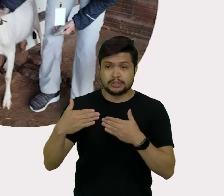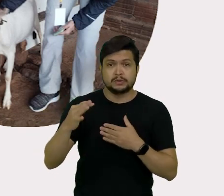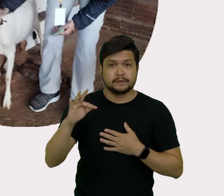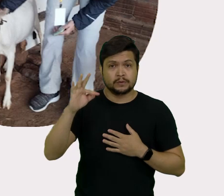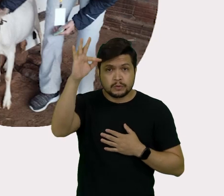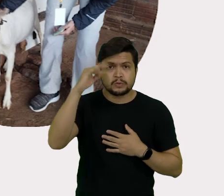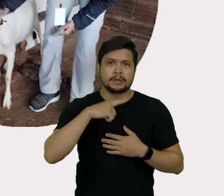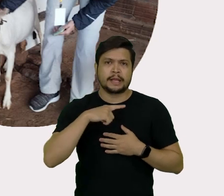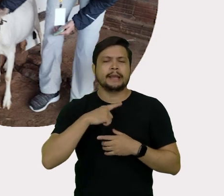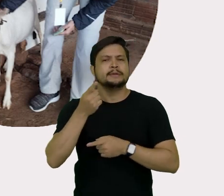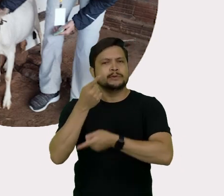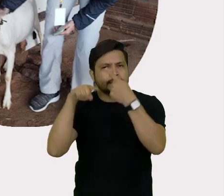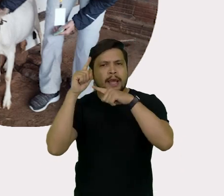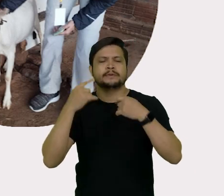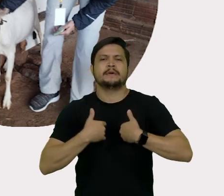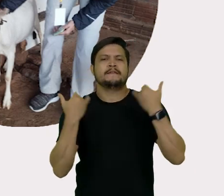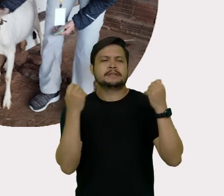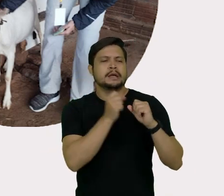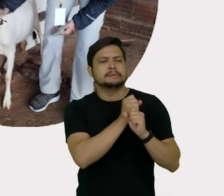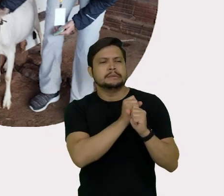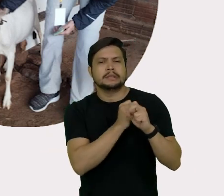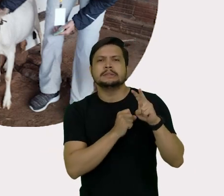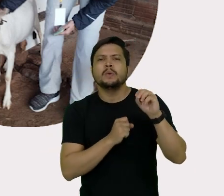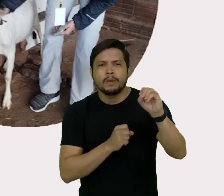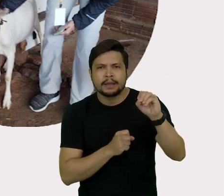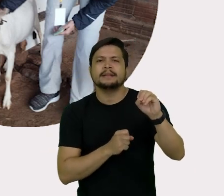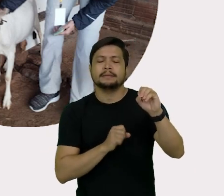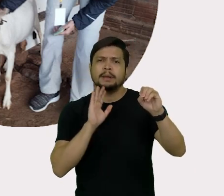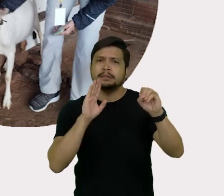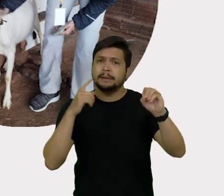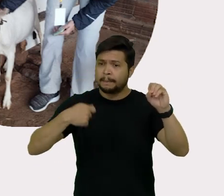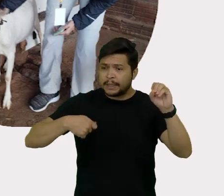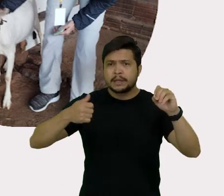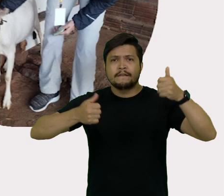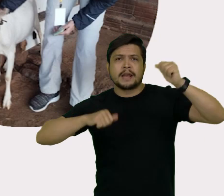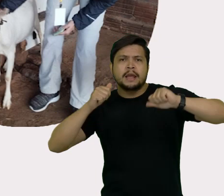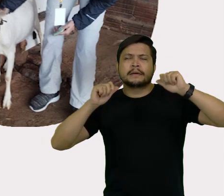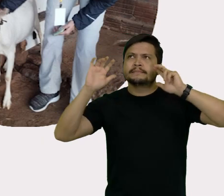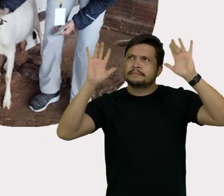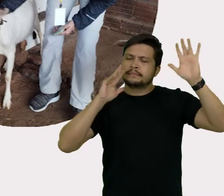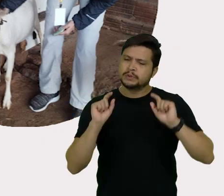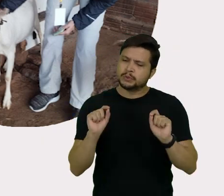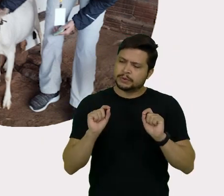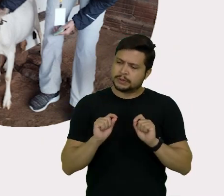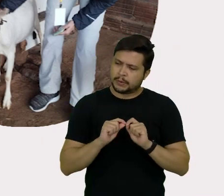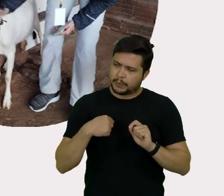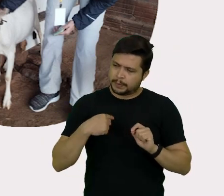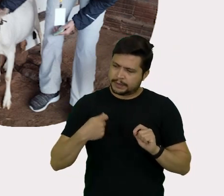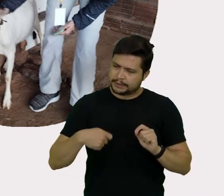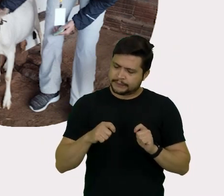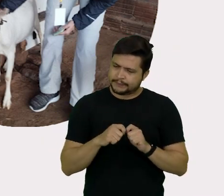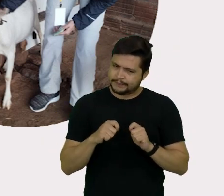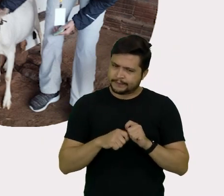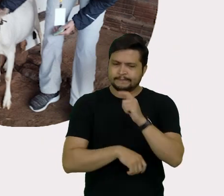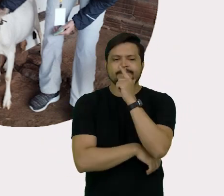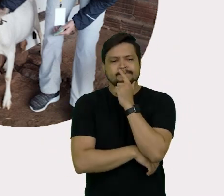30 anos, o jubileu de sucesso, o que é que nós precisamos fazer que a gente ainda não está fazendo?